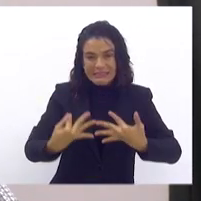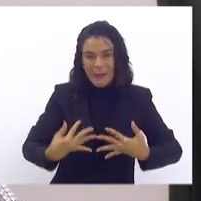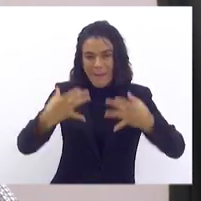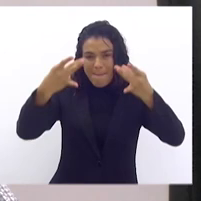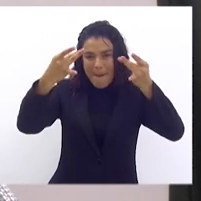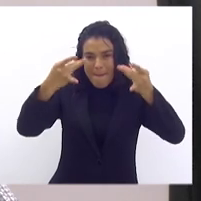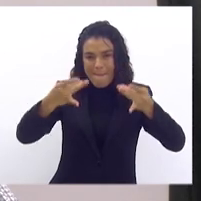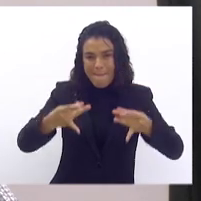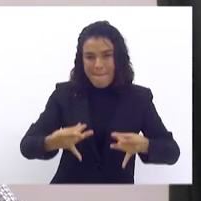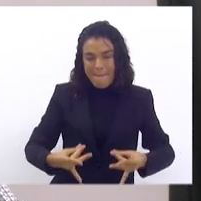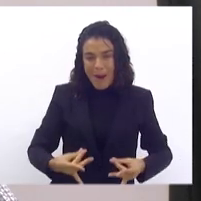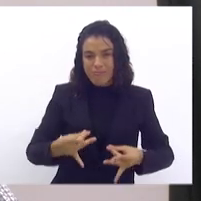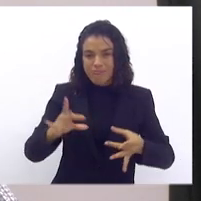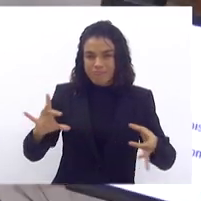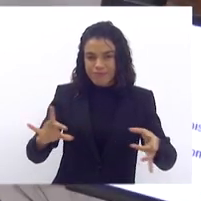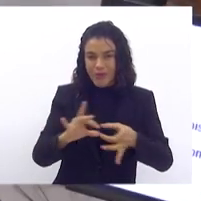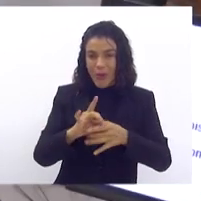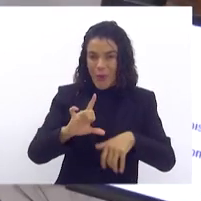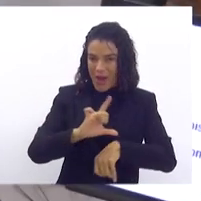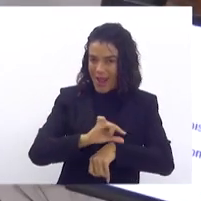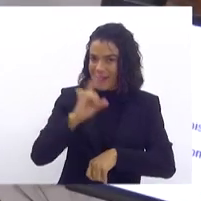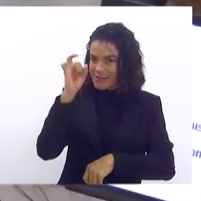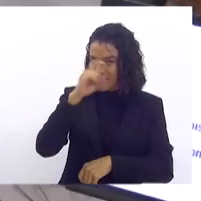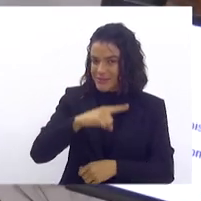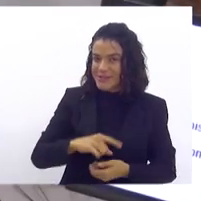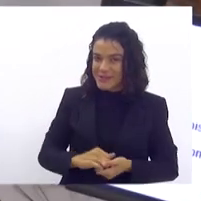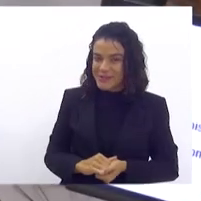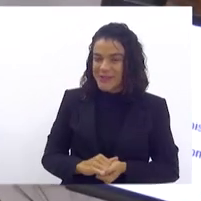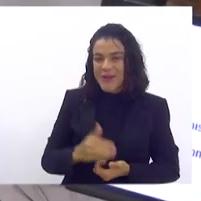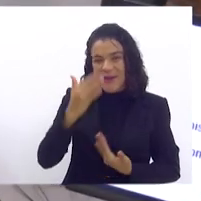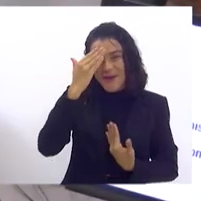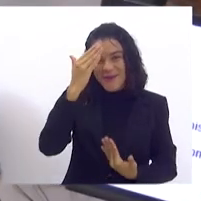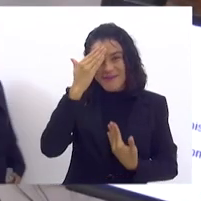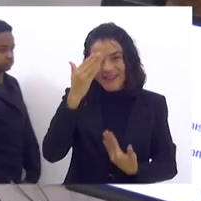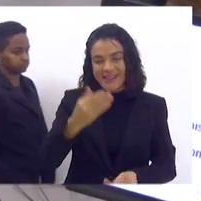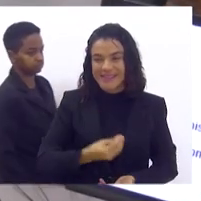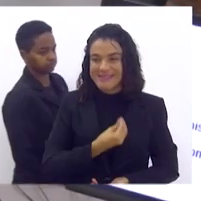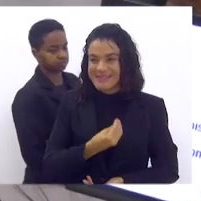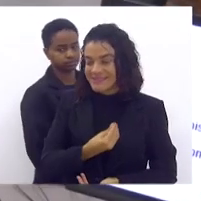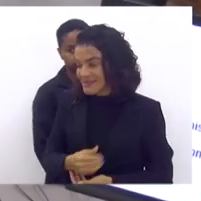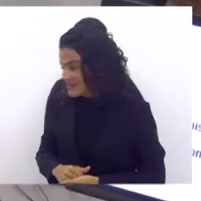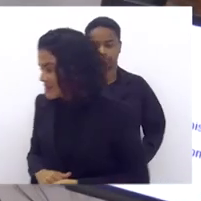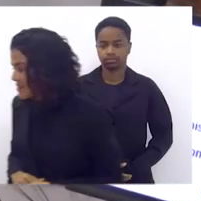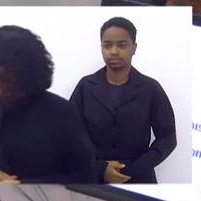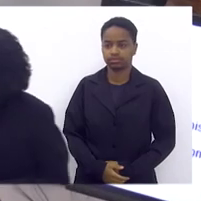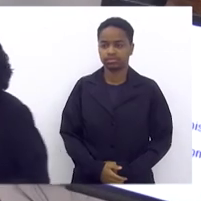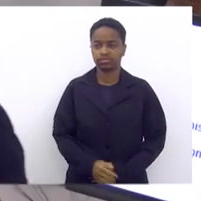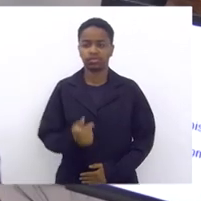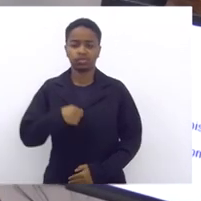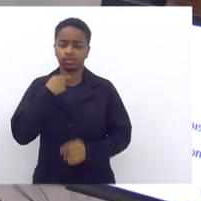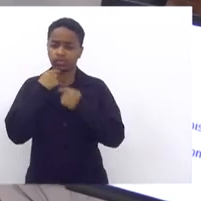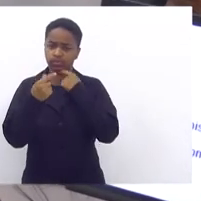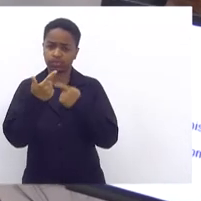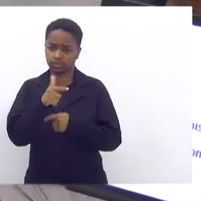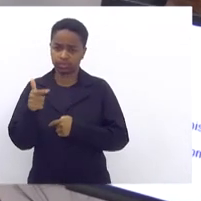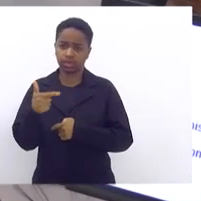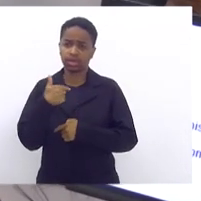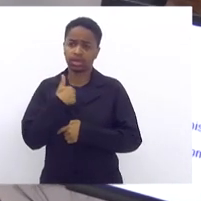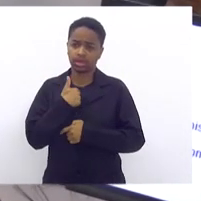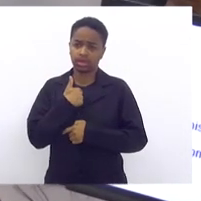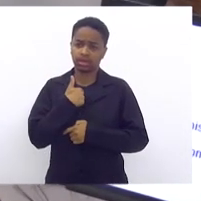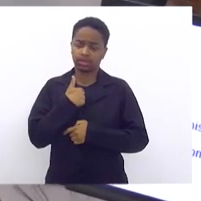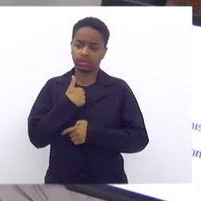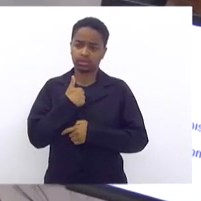nossa presidente, falou. Conciliar aí os horários é meio difícil. Mas obrigada por estar aqui. Eu não tenho nenhuma dúvida, não. Eu vou até atrás do livro,